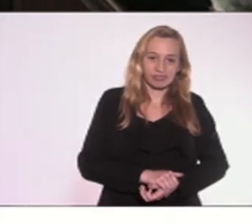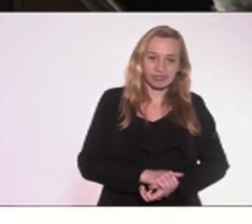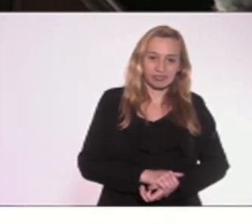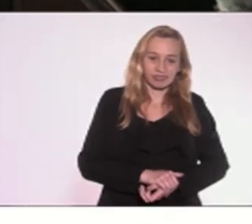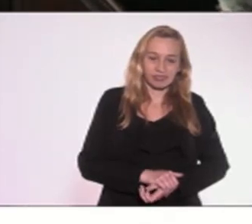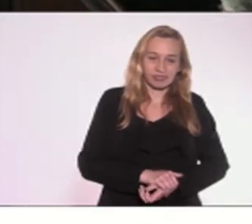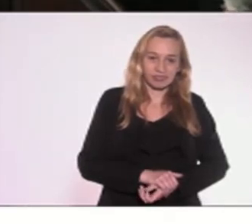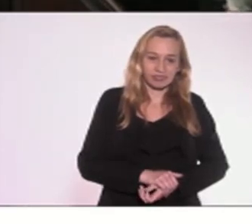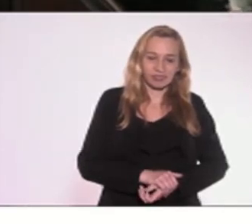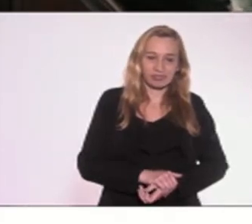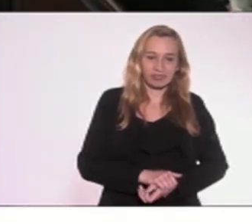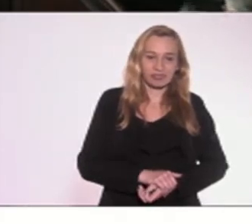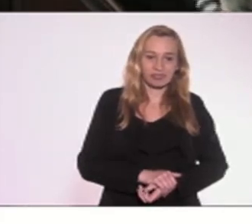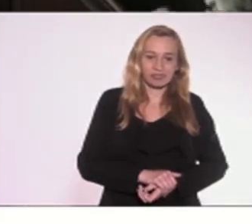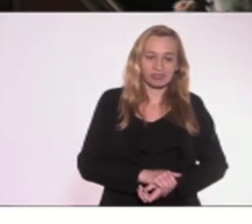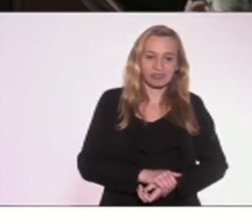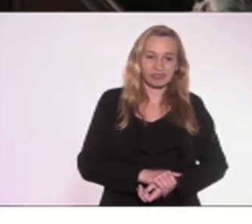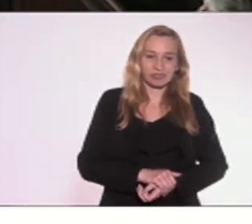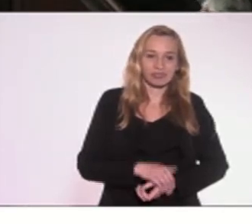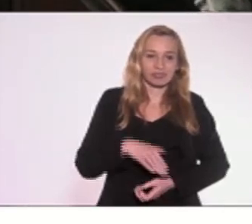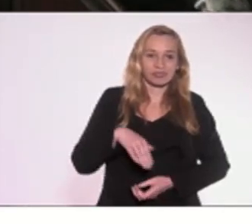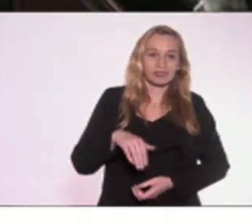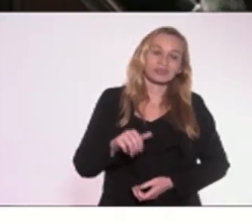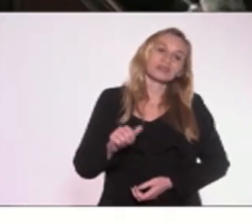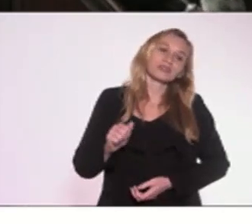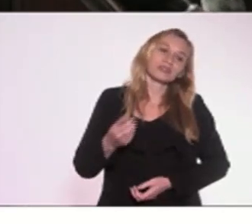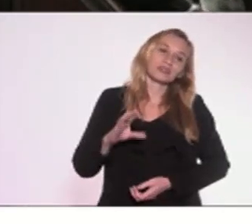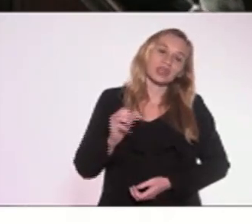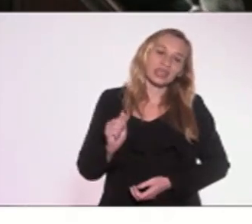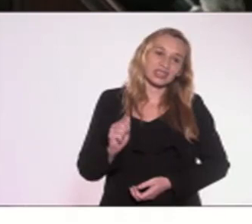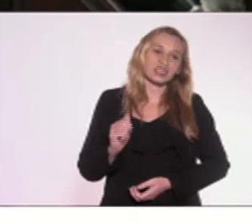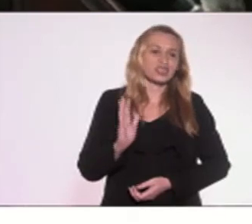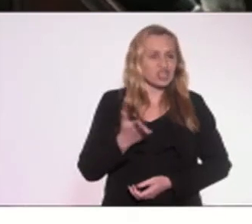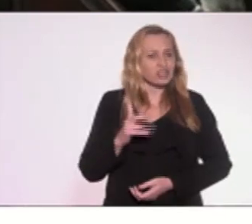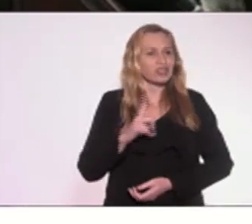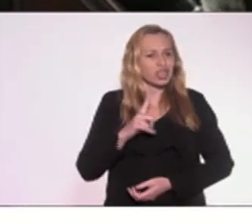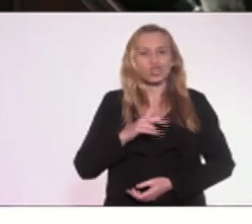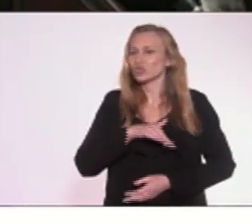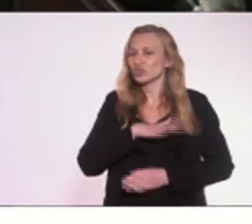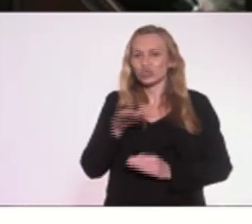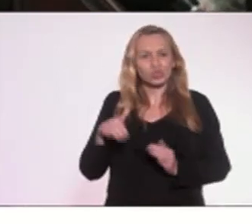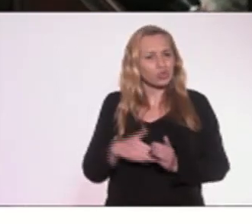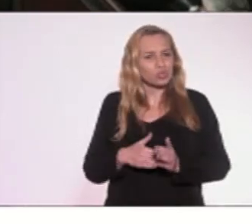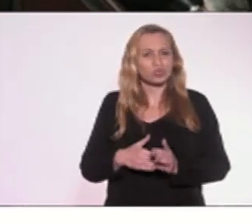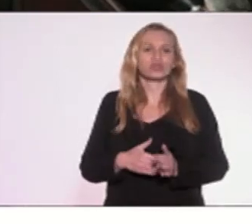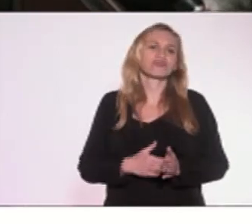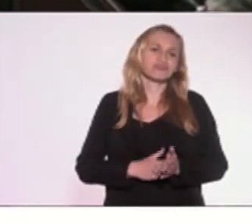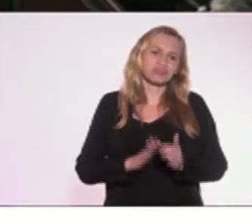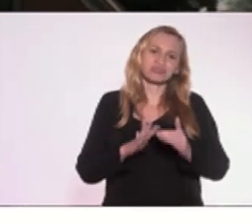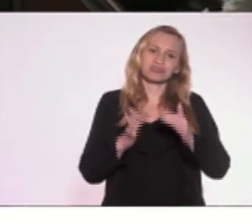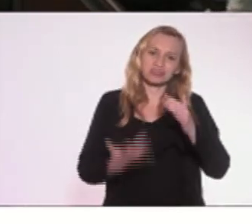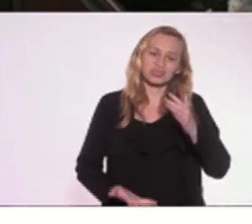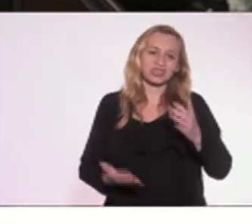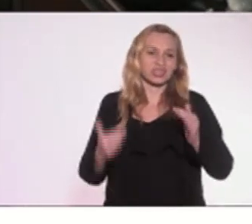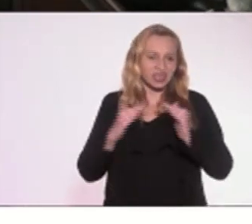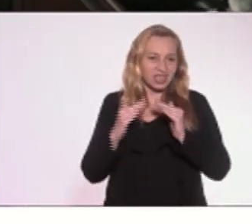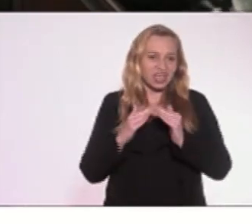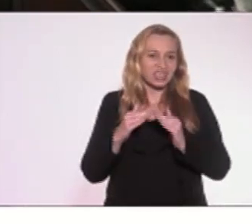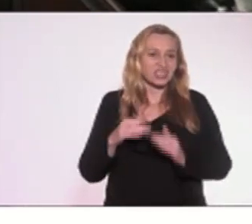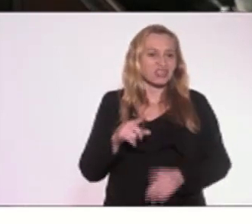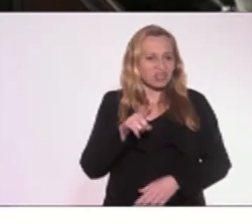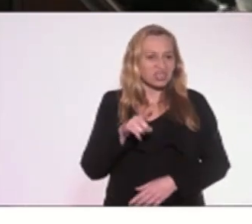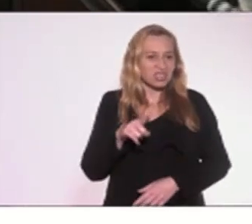Márcia Julião queria dar a medalha, mas já tem, né, Márcia? Já tem todas as honrarias daqui da casa. Você estraga prazer, sabia,